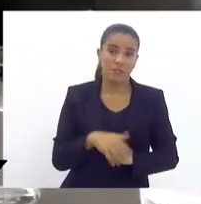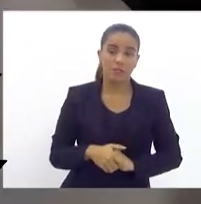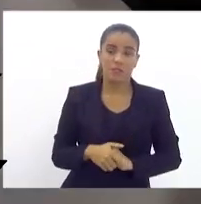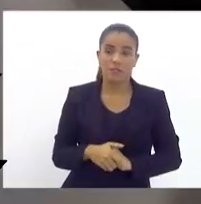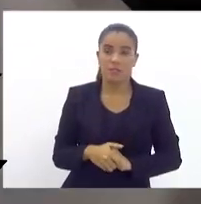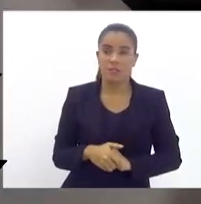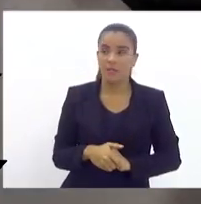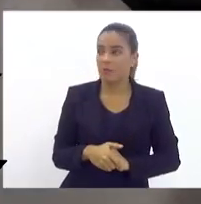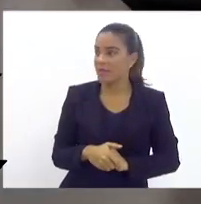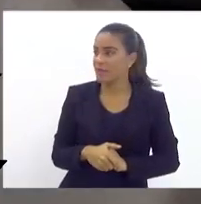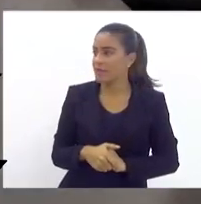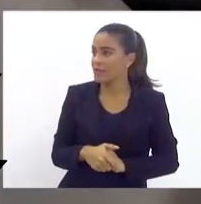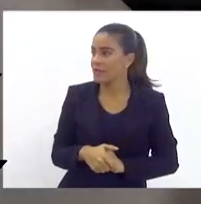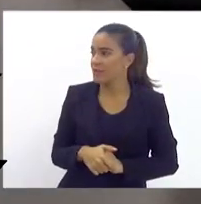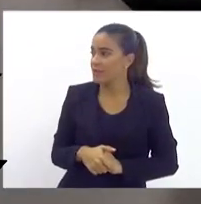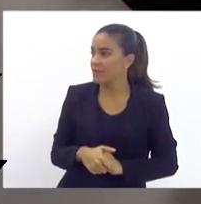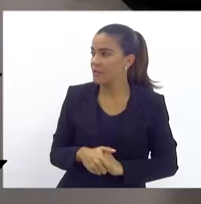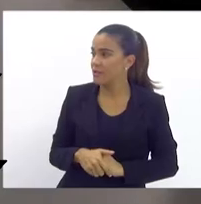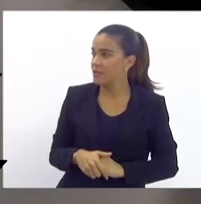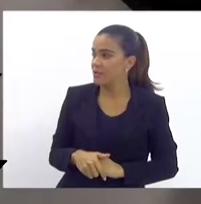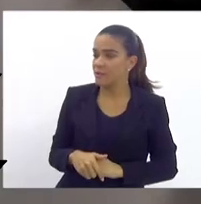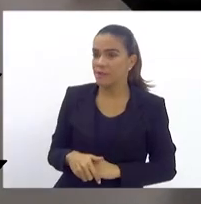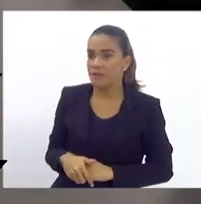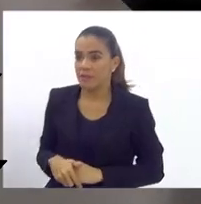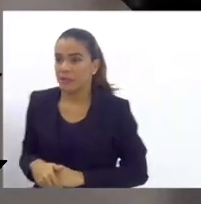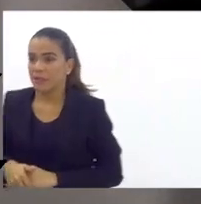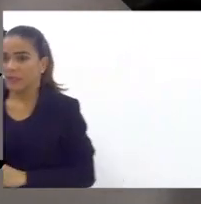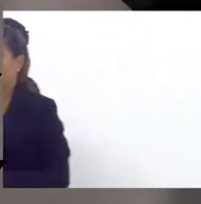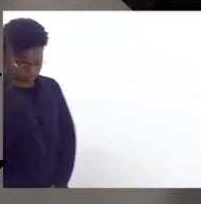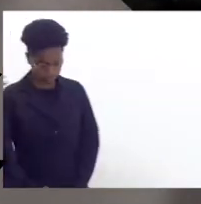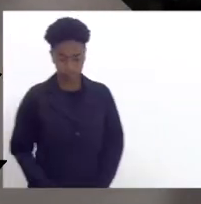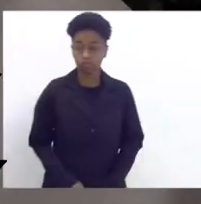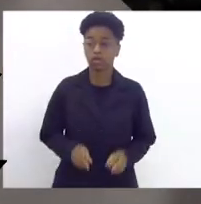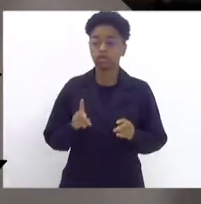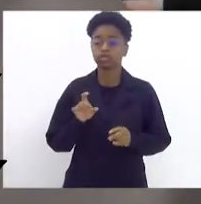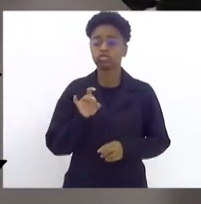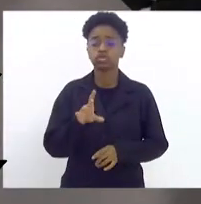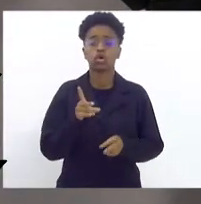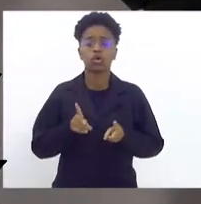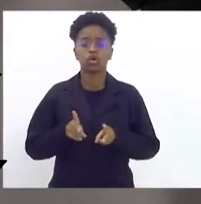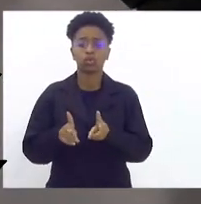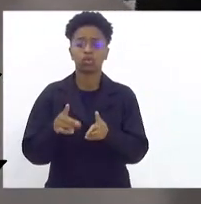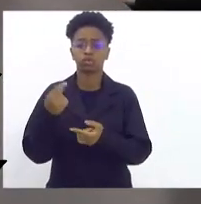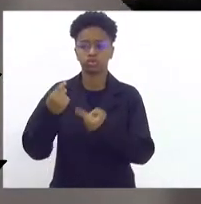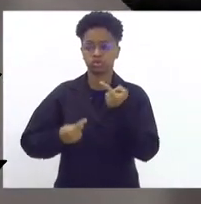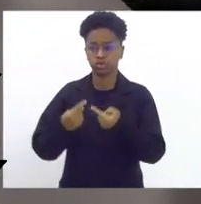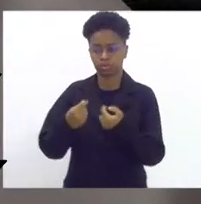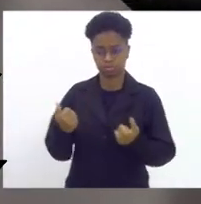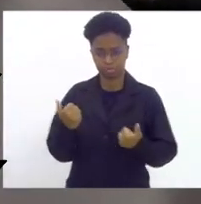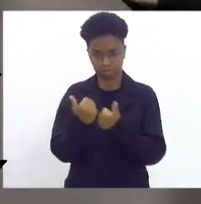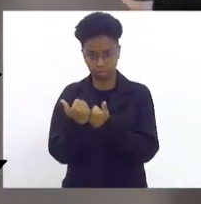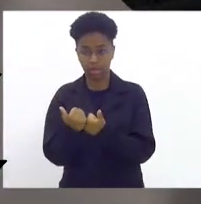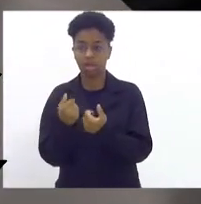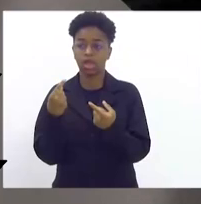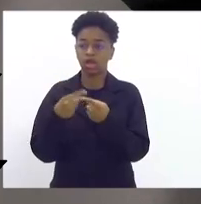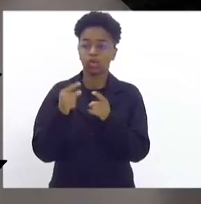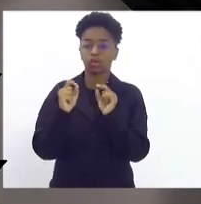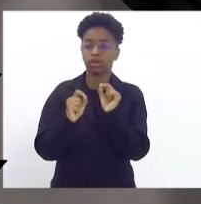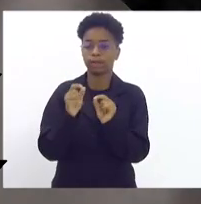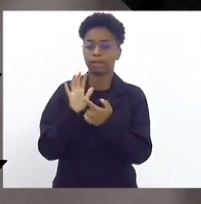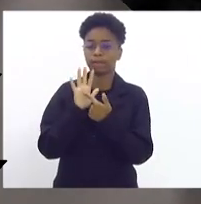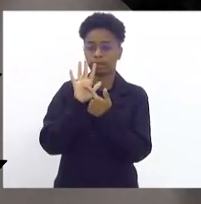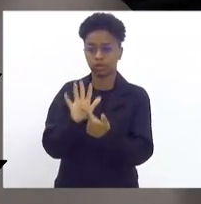Perfeito. Deputado Galberto. Bem, só para continuar colaborando com essa discussão, Galberto, que é salutar,